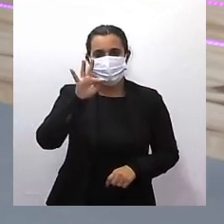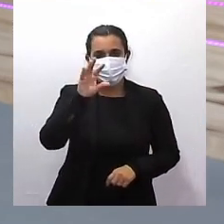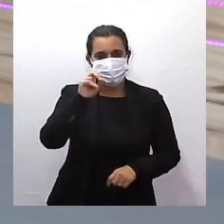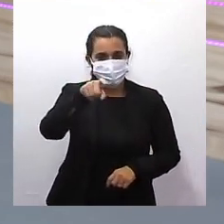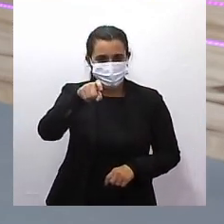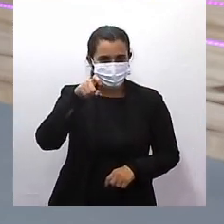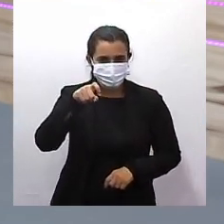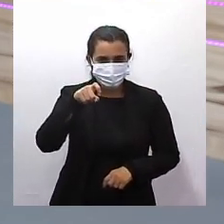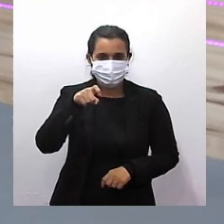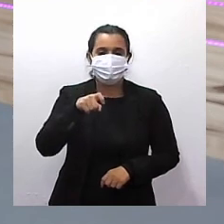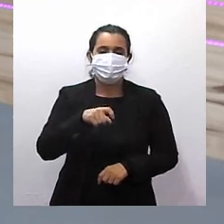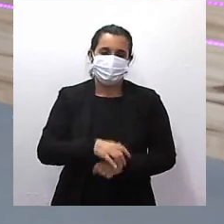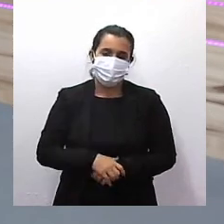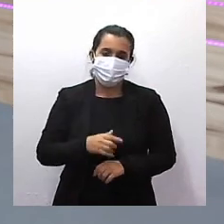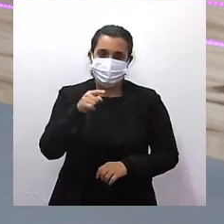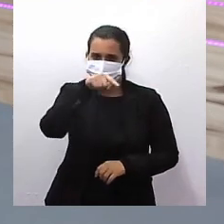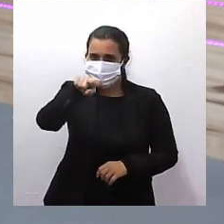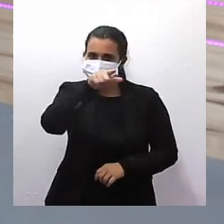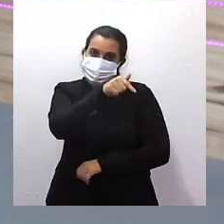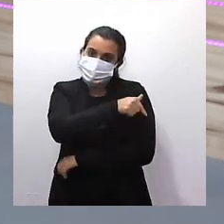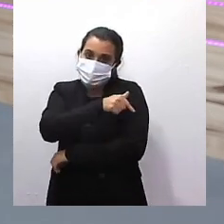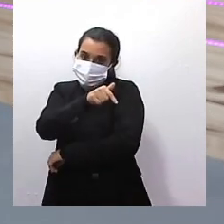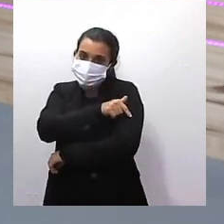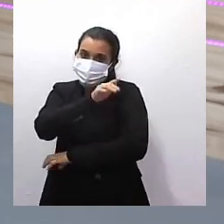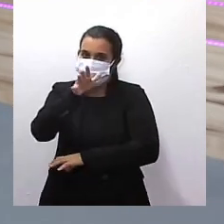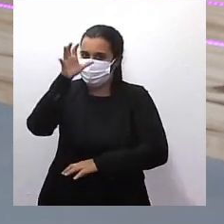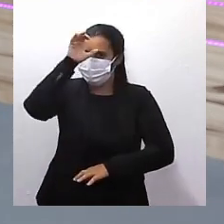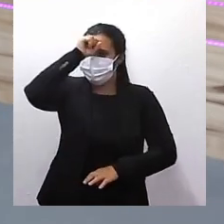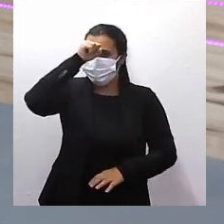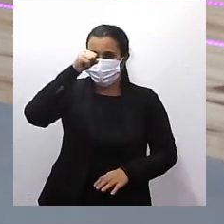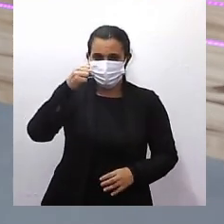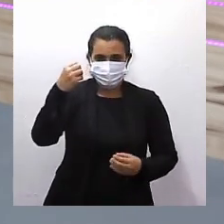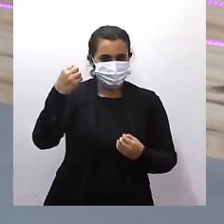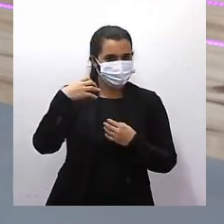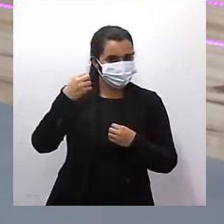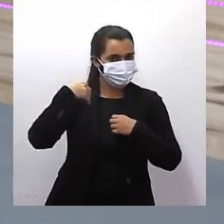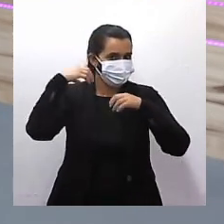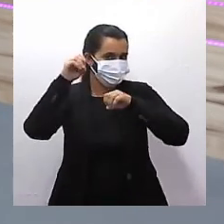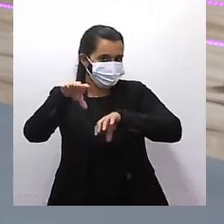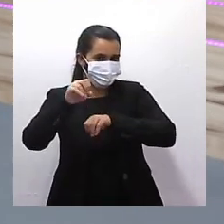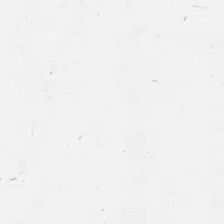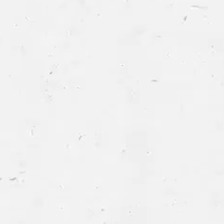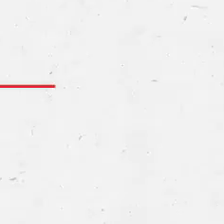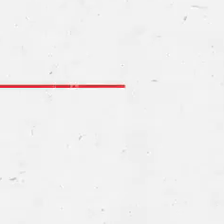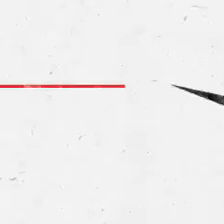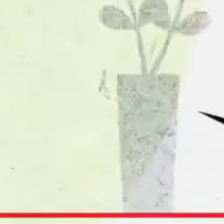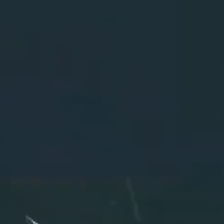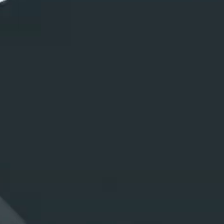sétimo ano aprendeu aqui comigo English. Bye bye!